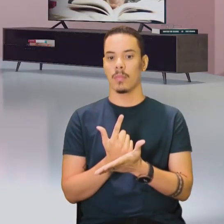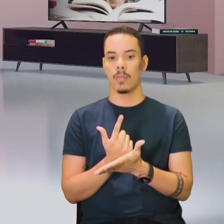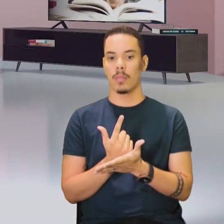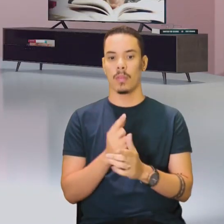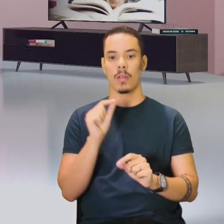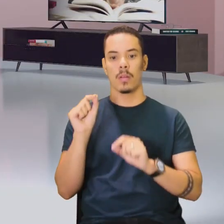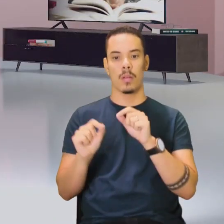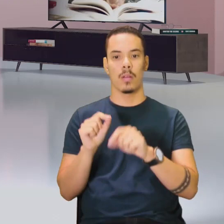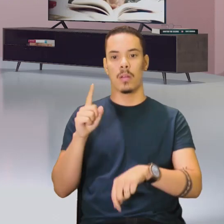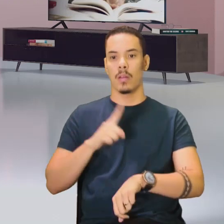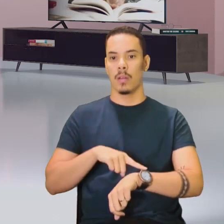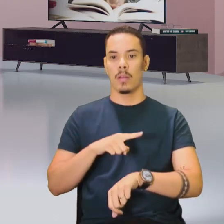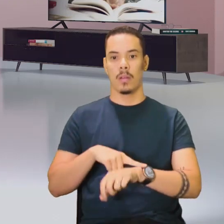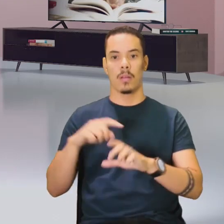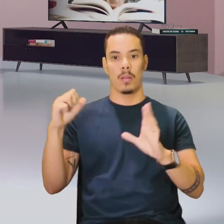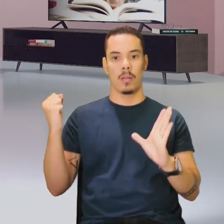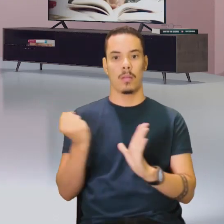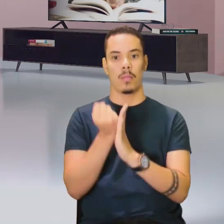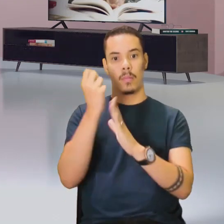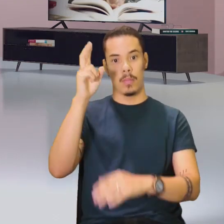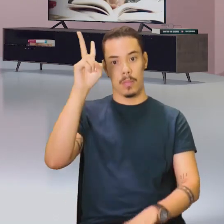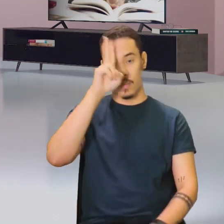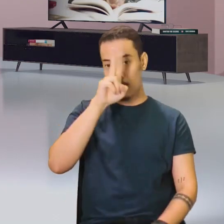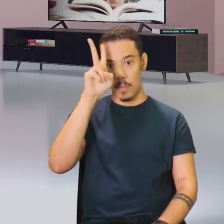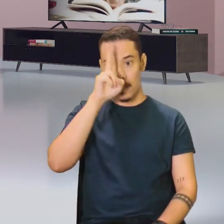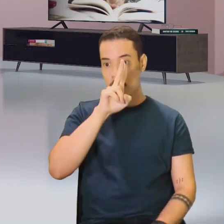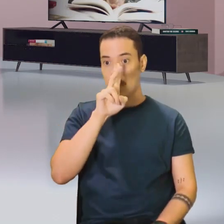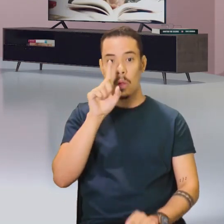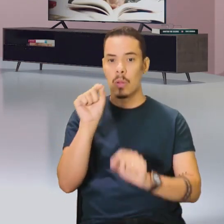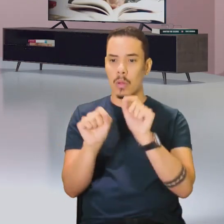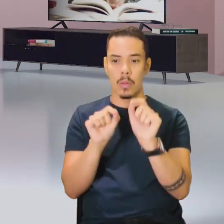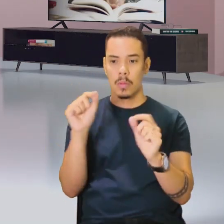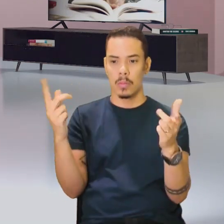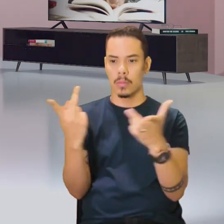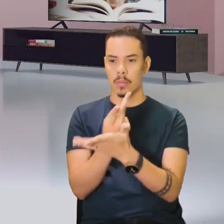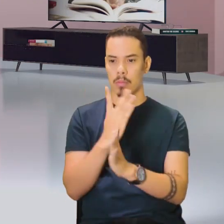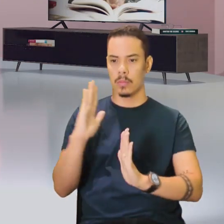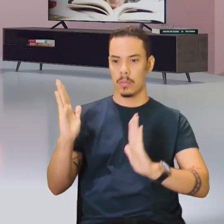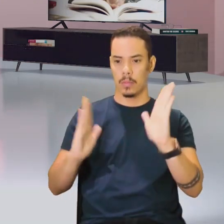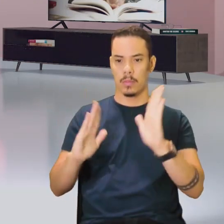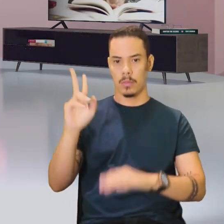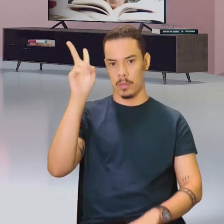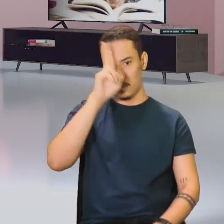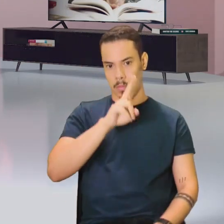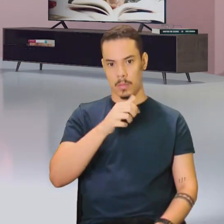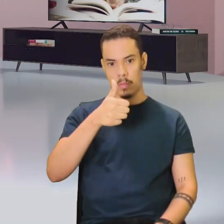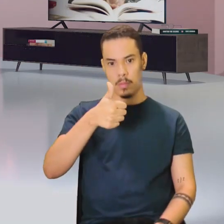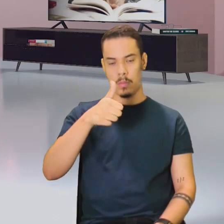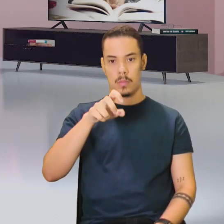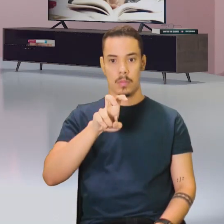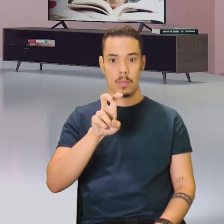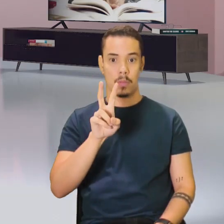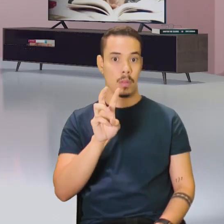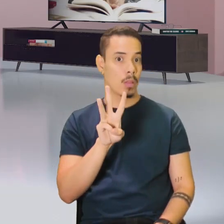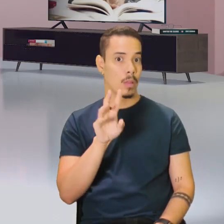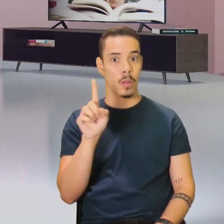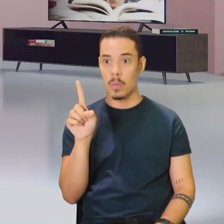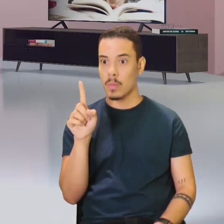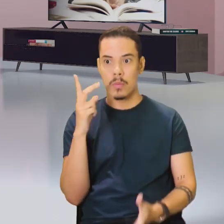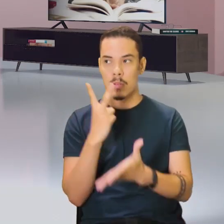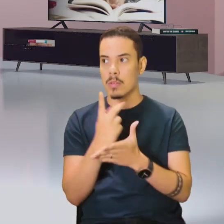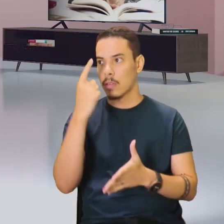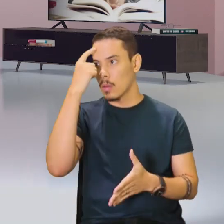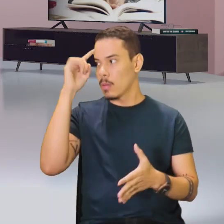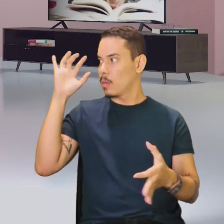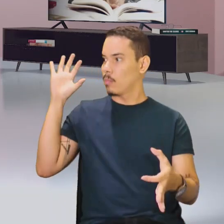ao momento histórico, O que acontecia nesse período histórico, lá em 1531, sempre fazendo